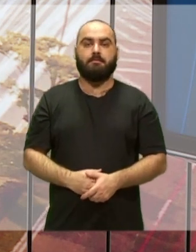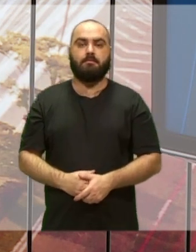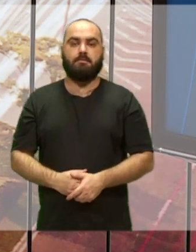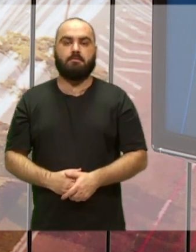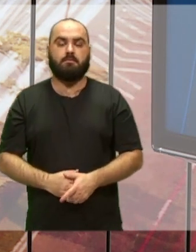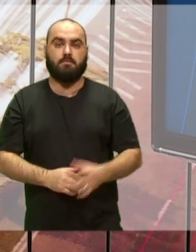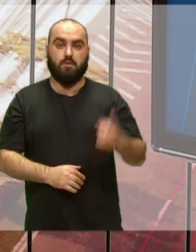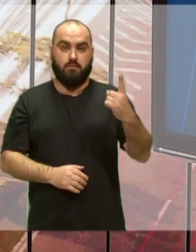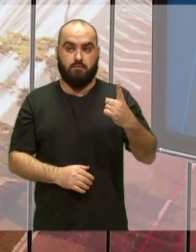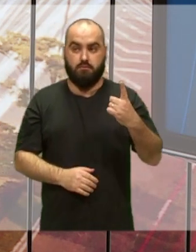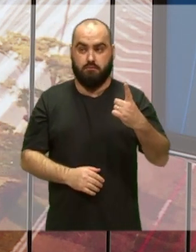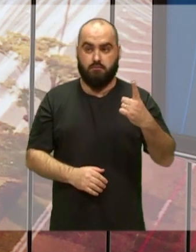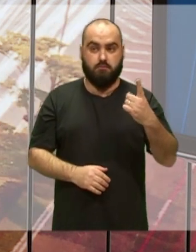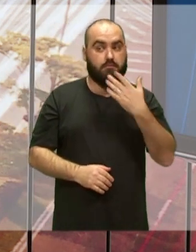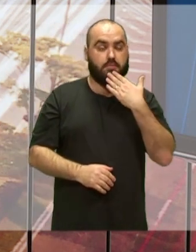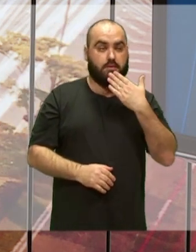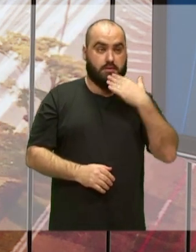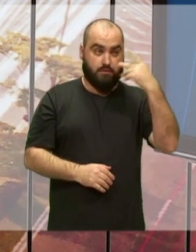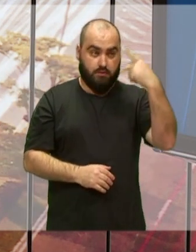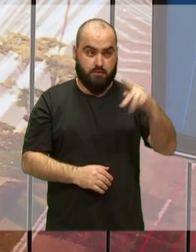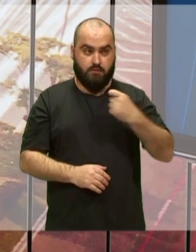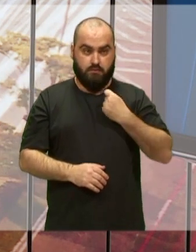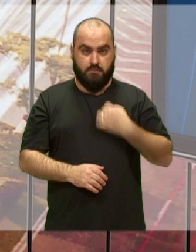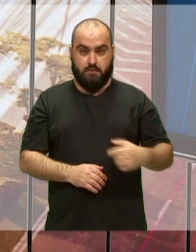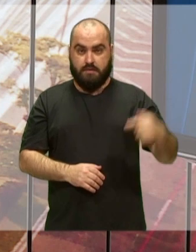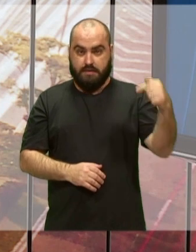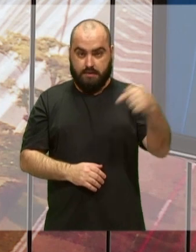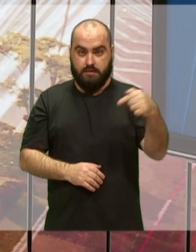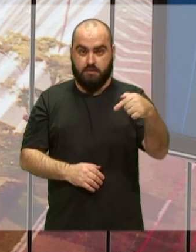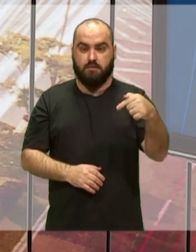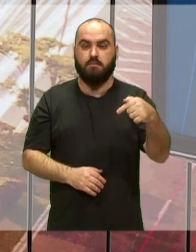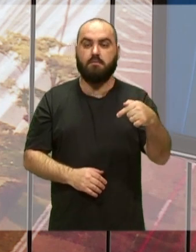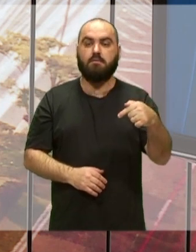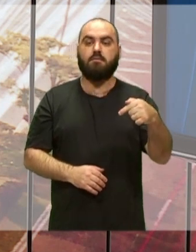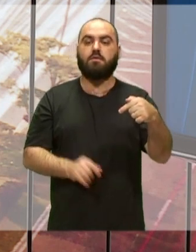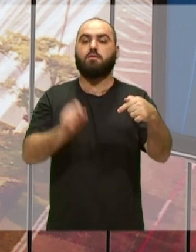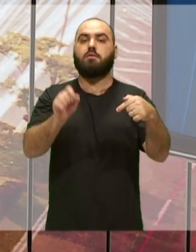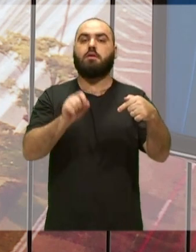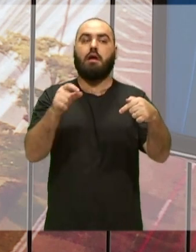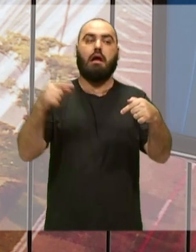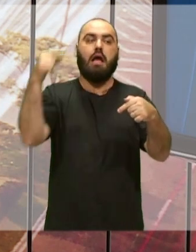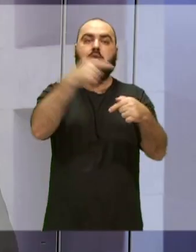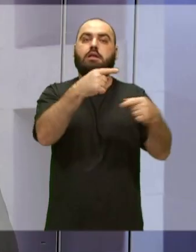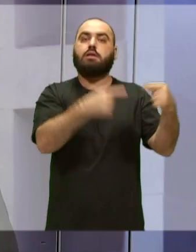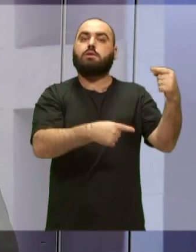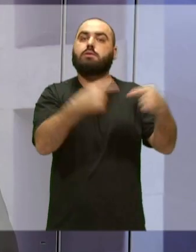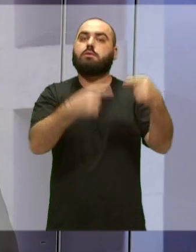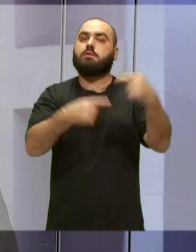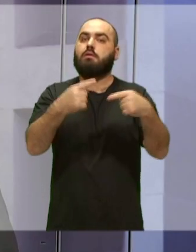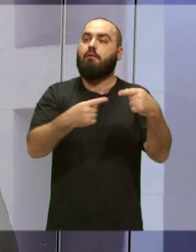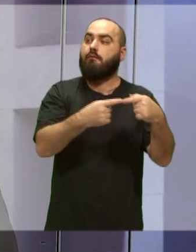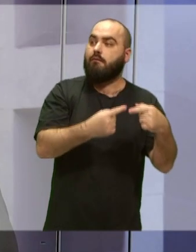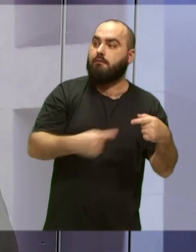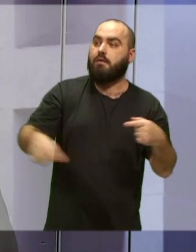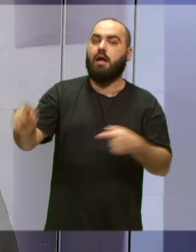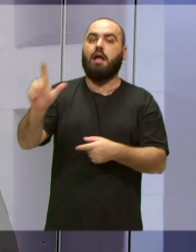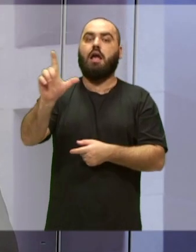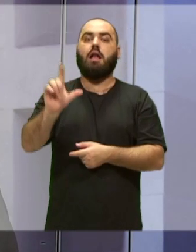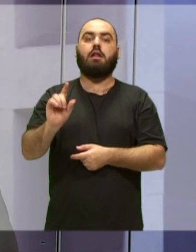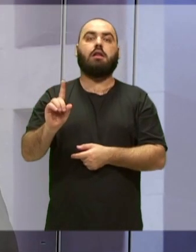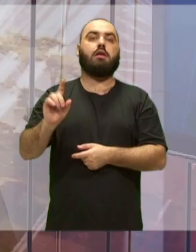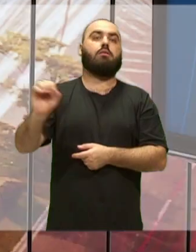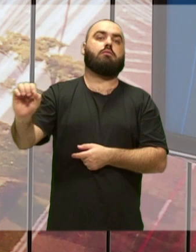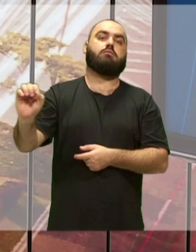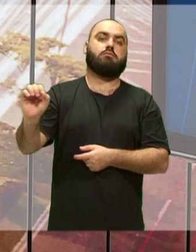emenda de su autoria a número sete ela transferiu essa discussão para a lei orçamentária anual que